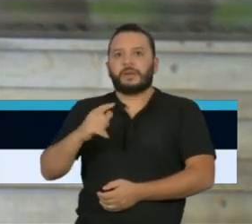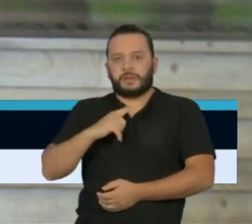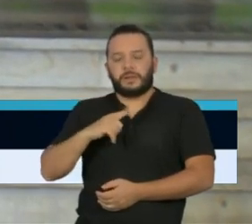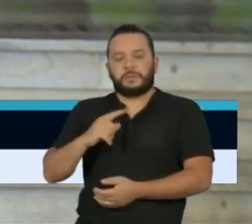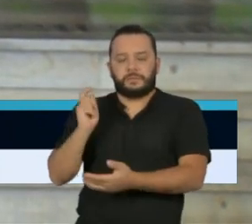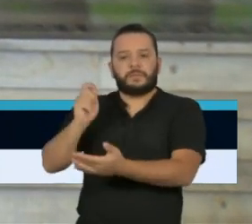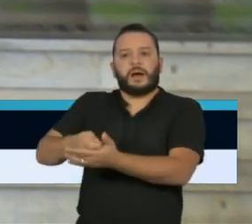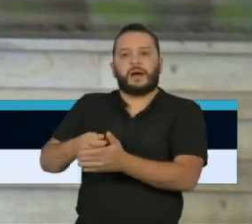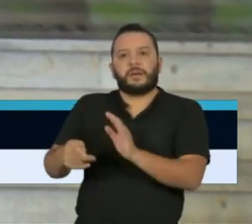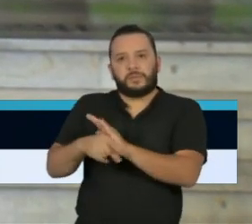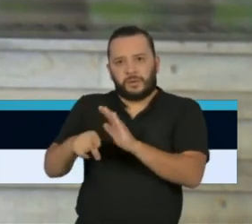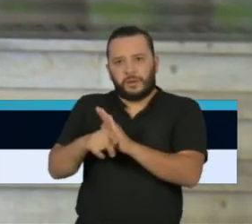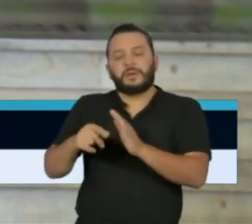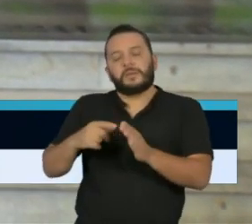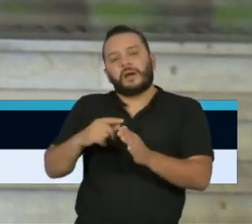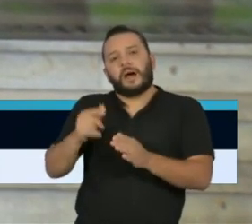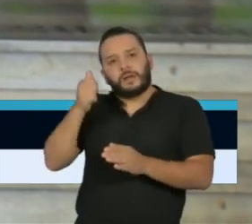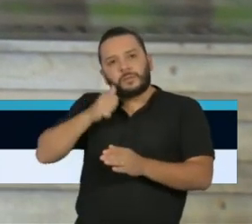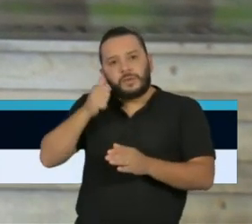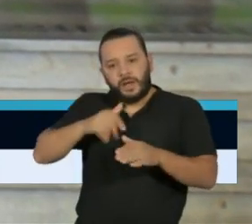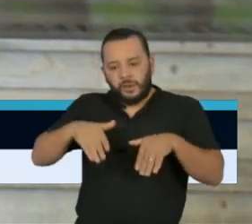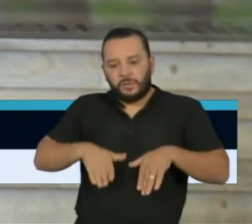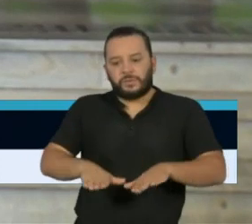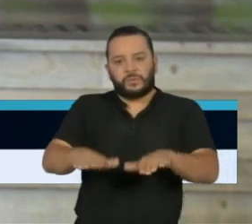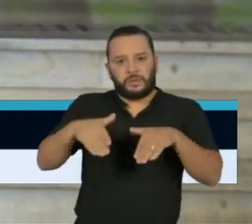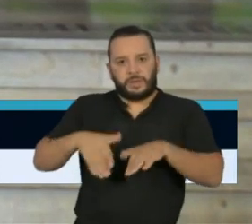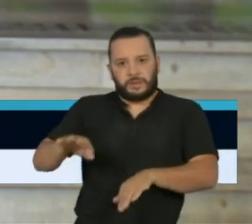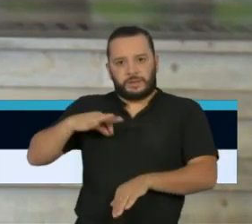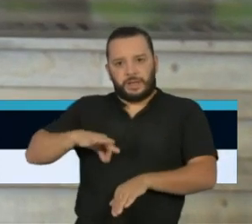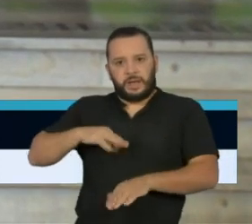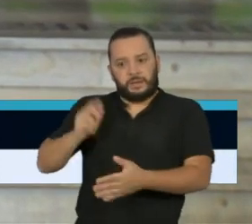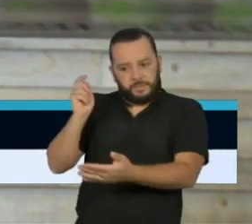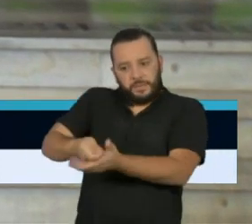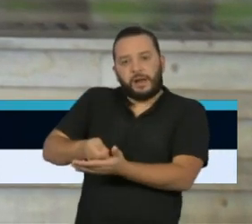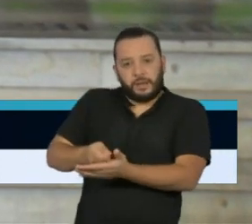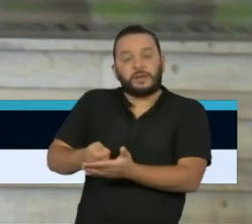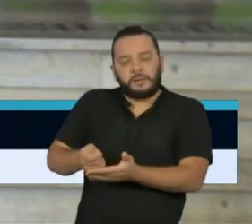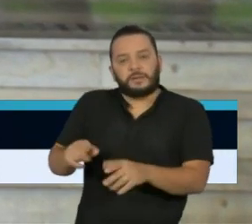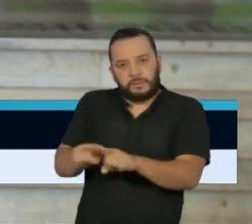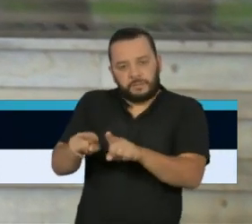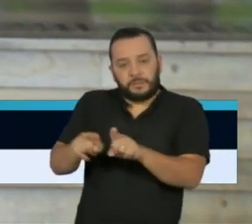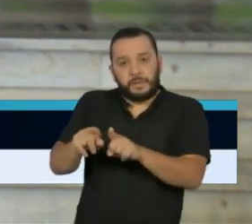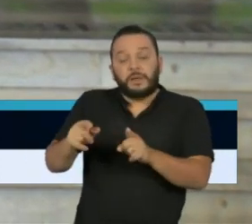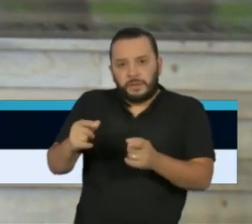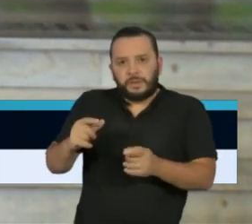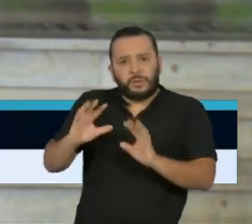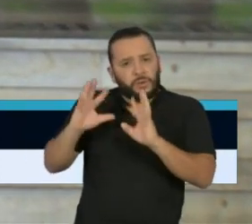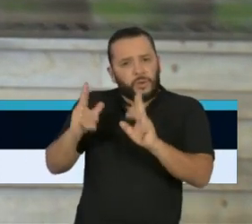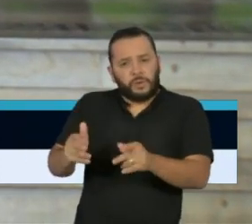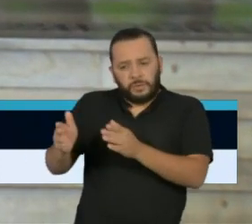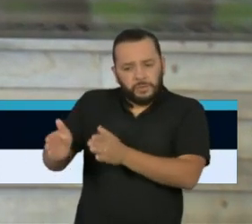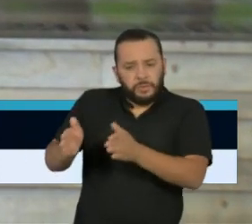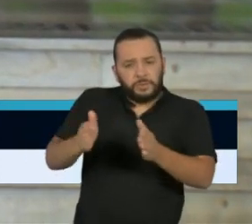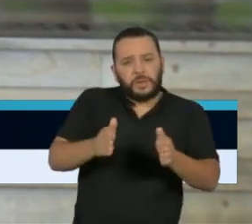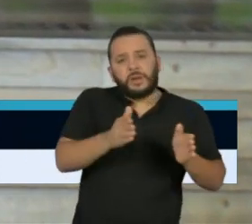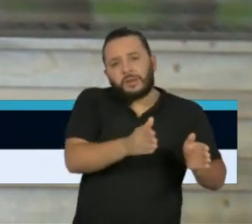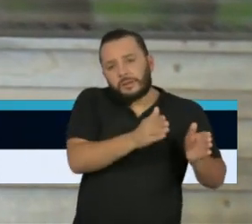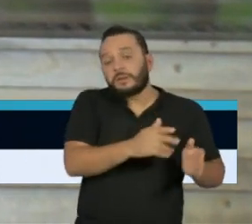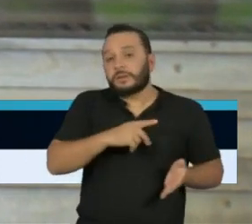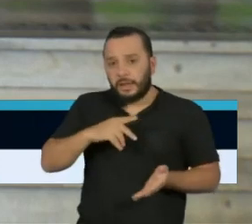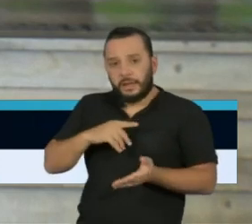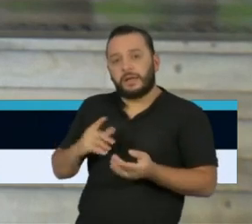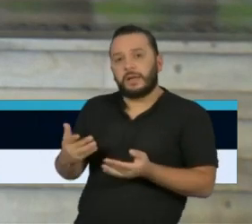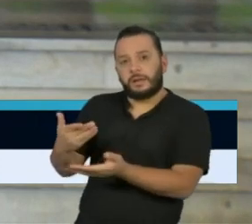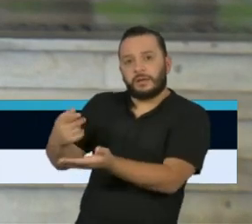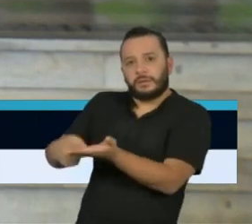costureiras também, mas todas as outras etapas, e principalmente na cidade de São Paulo, estão sendo articuladas com a secretária Aline, com o prefeito Bruno, para